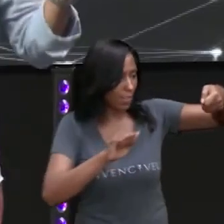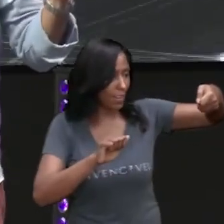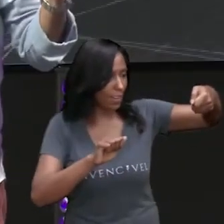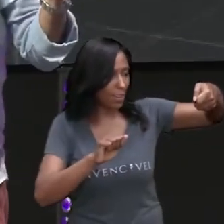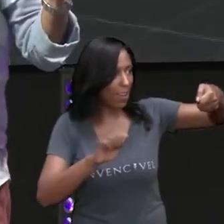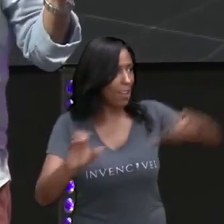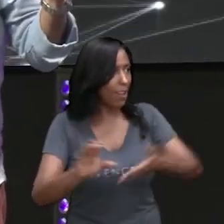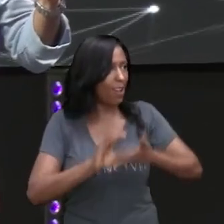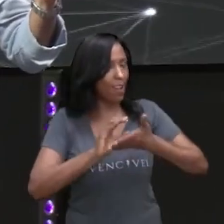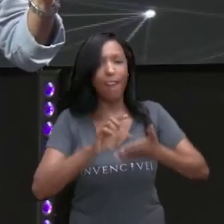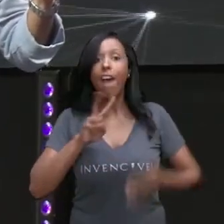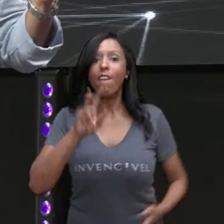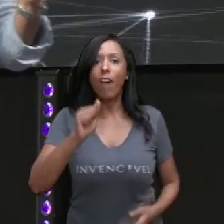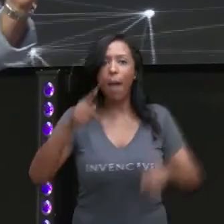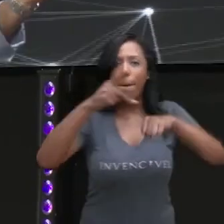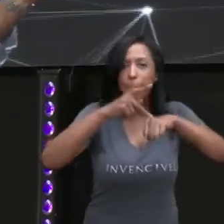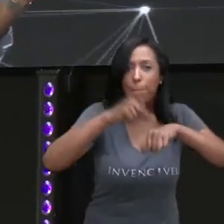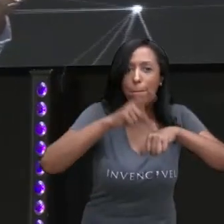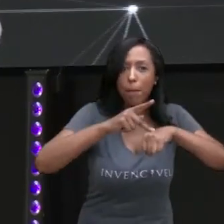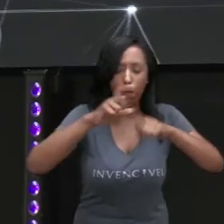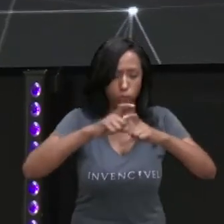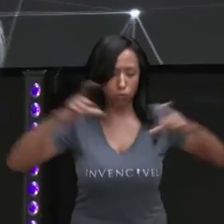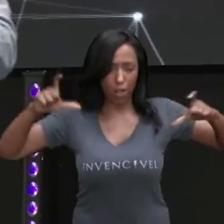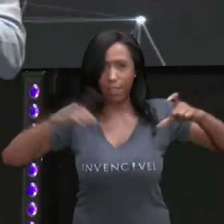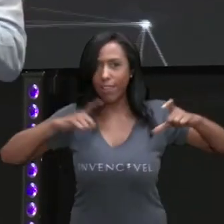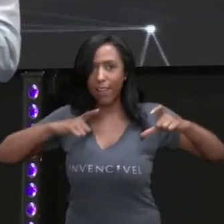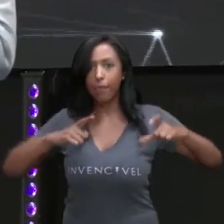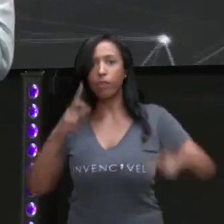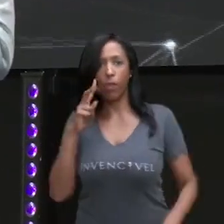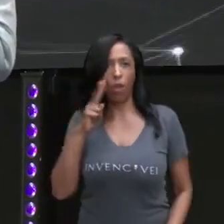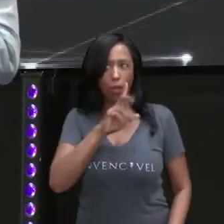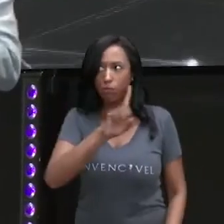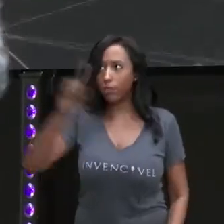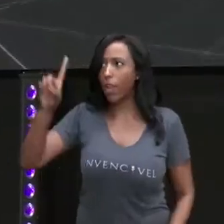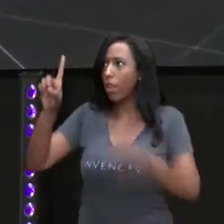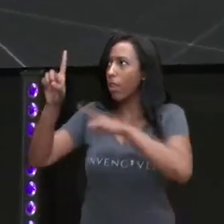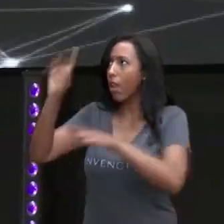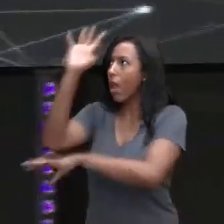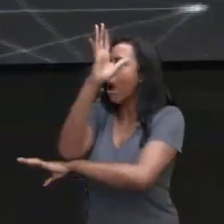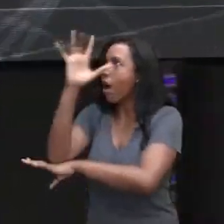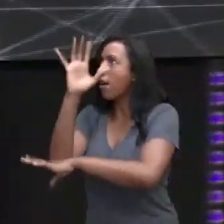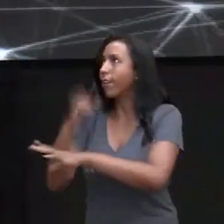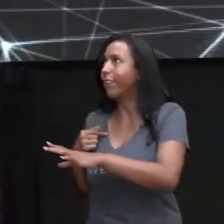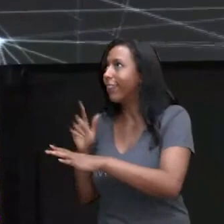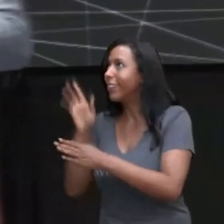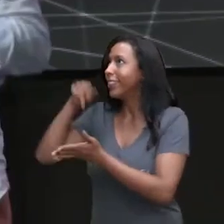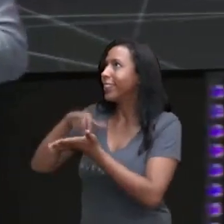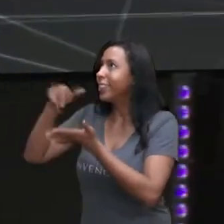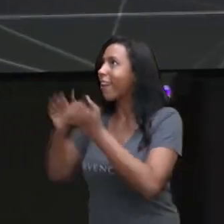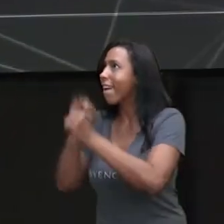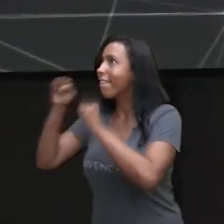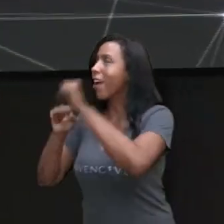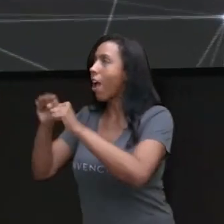de gente. Olhe para o lado, à sua direita há uma árvore, e você vai para aquela árvore grandona, e